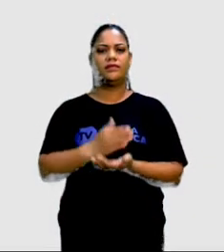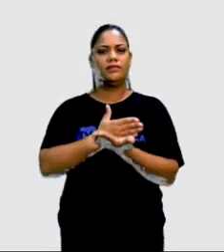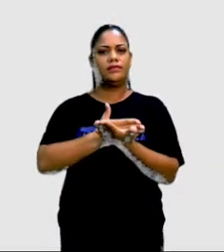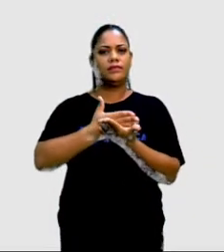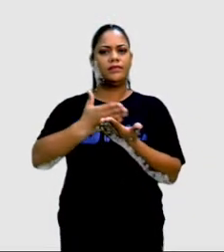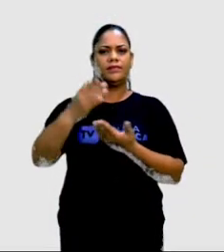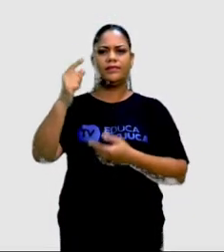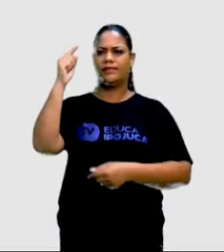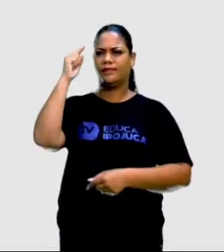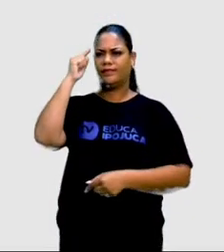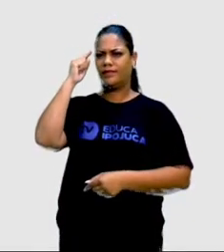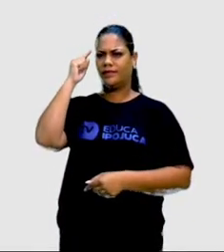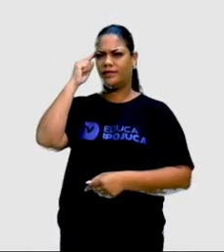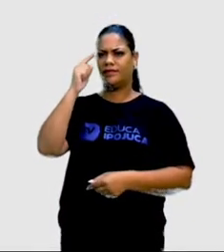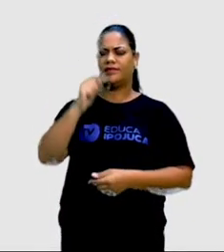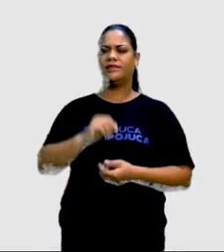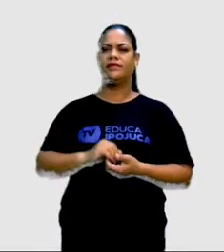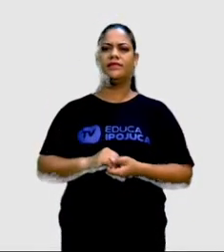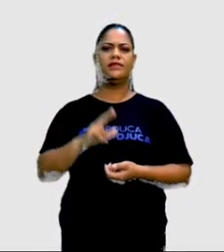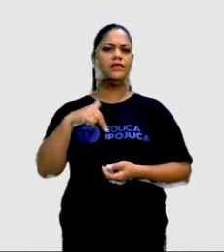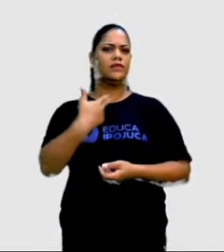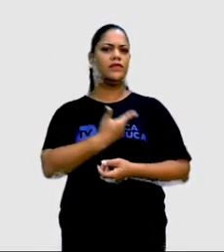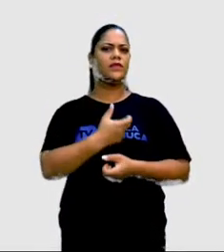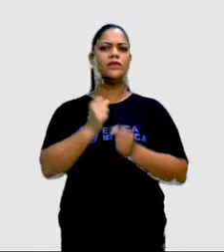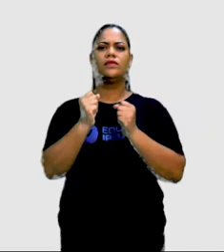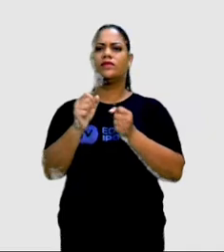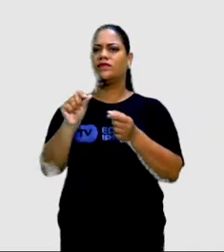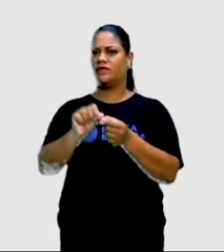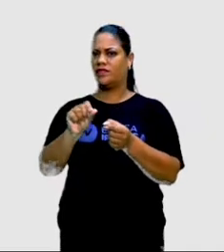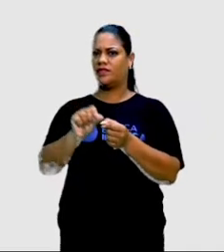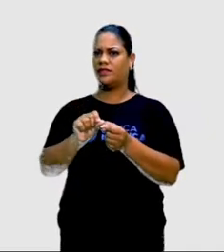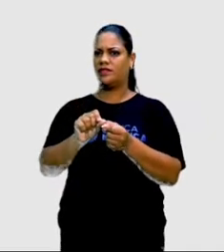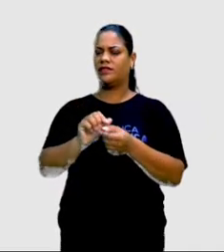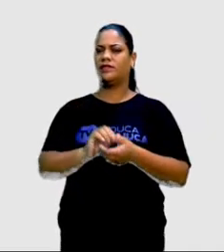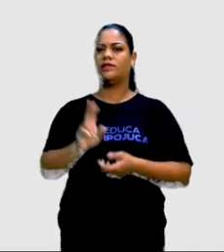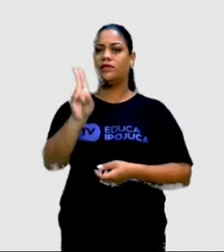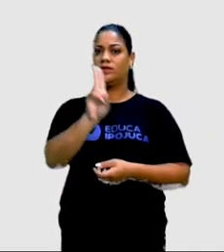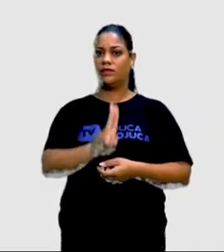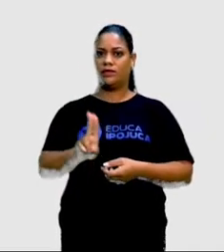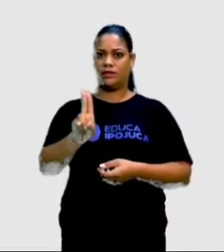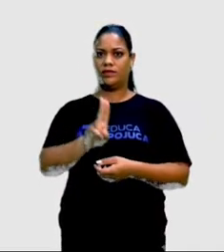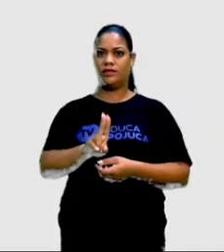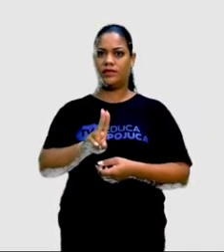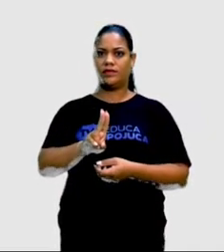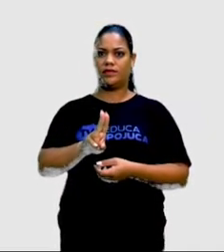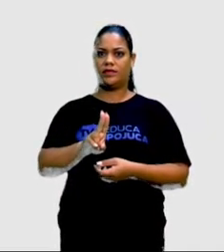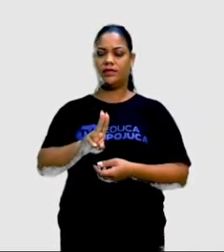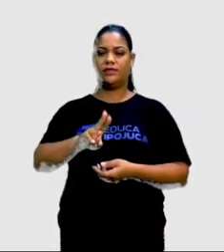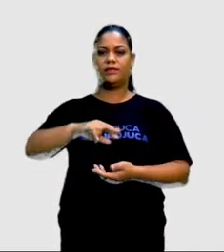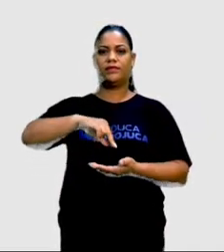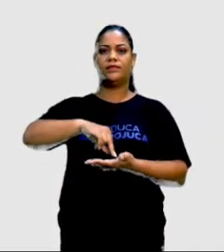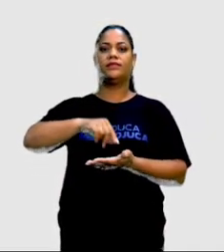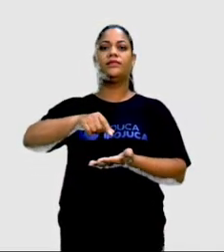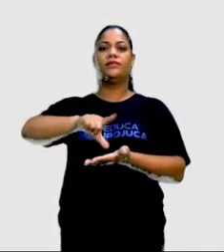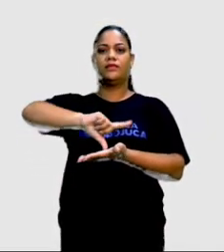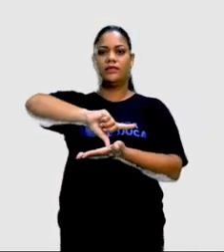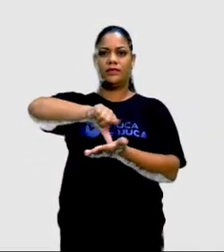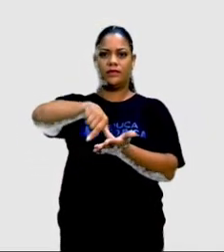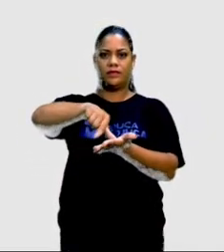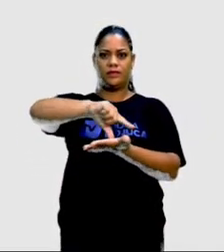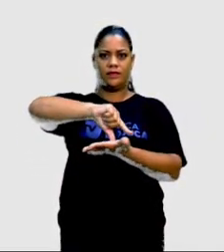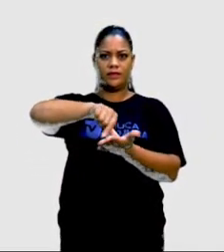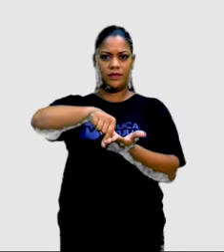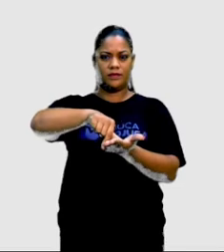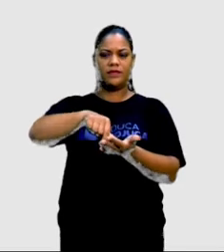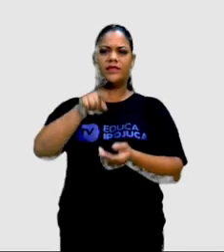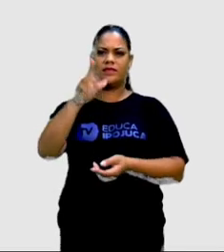comecem a pensar no que a gente poderia fazer com esse compasso aqui que a gente está vendo. Presta atenção. Você sabia